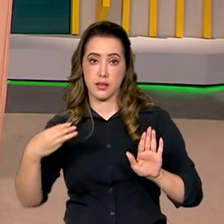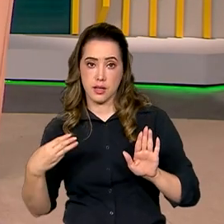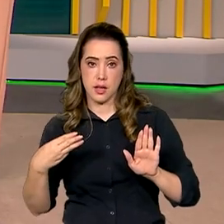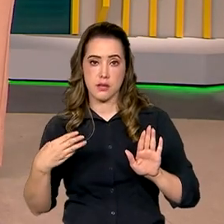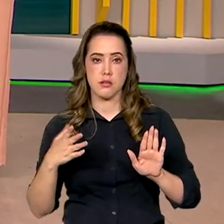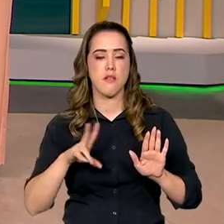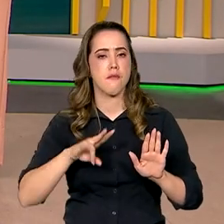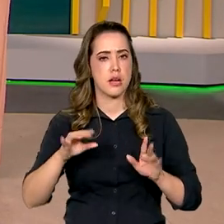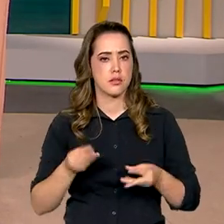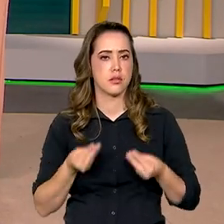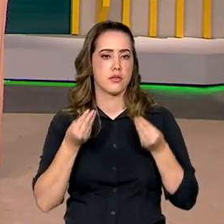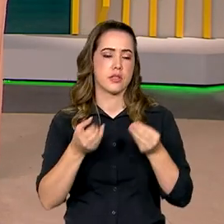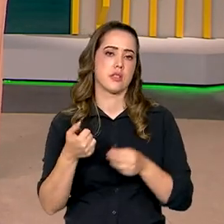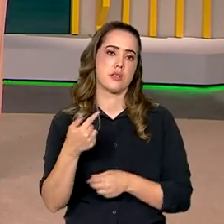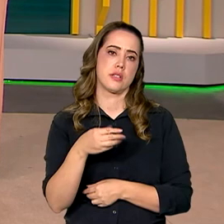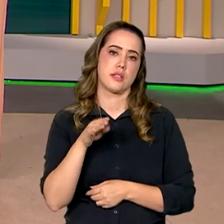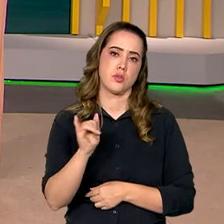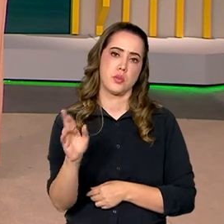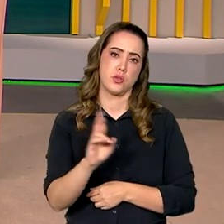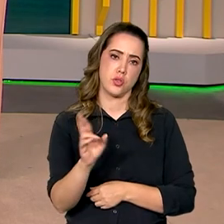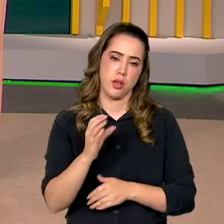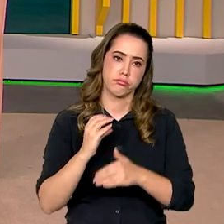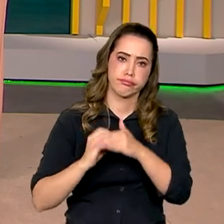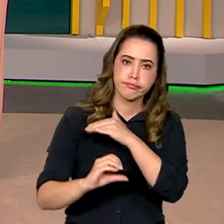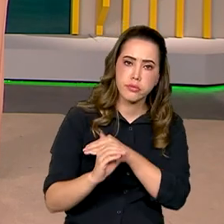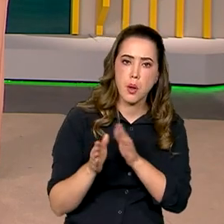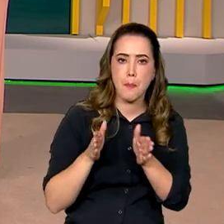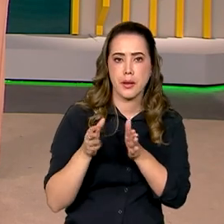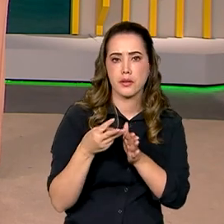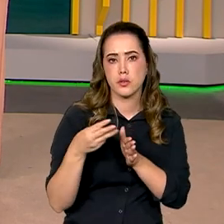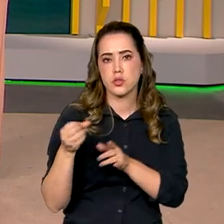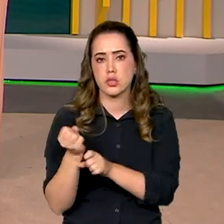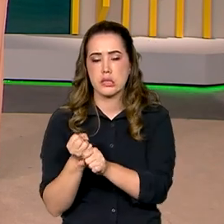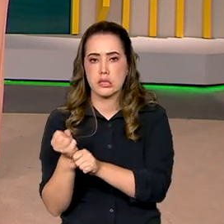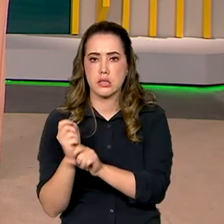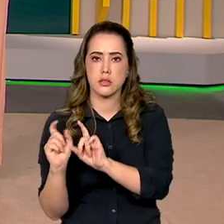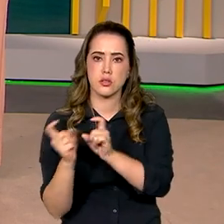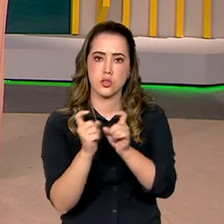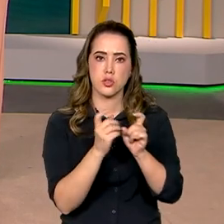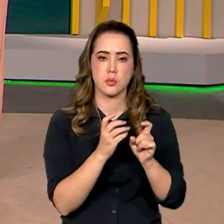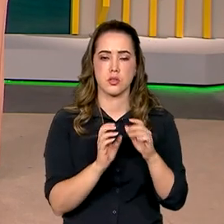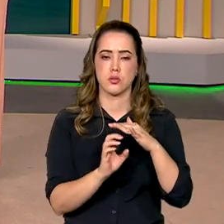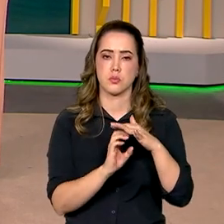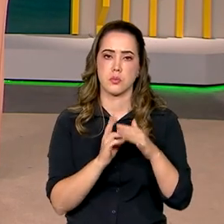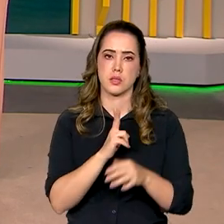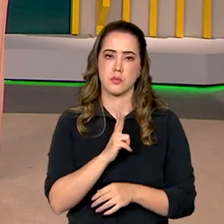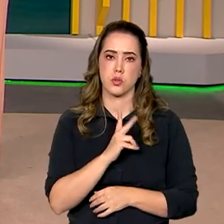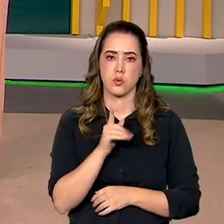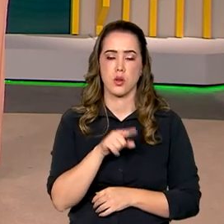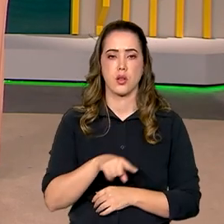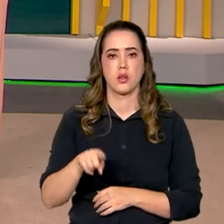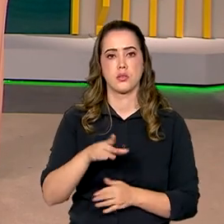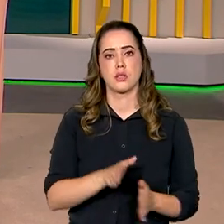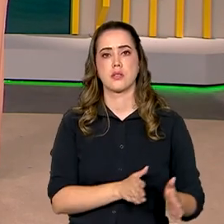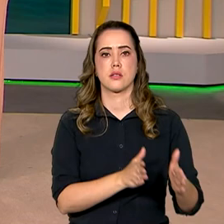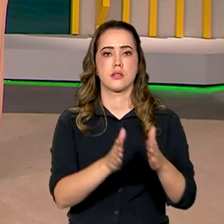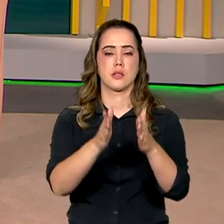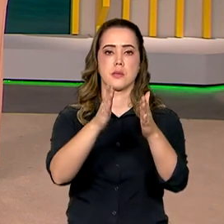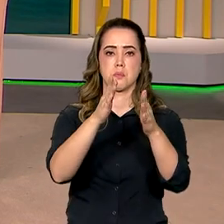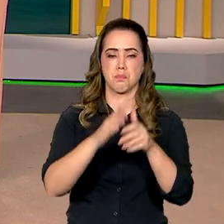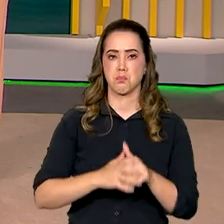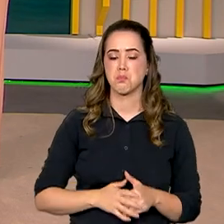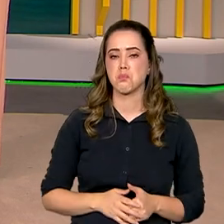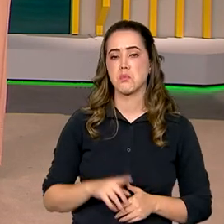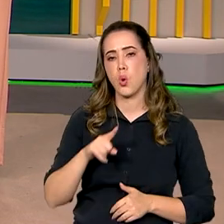de 17 bilhões de reais de investimentos durante os 30 anos de administração privada do complexo rodoviário. E com